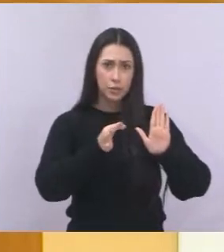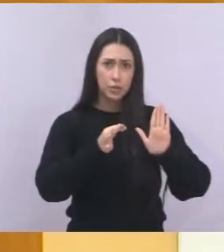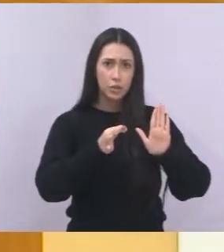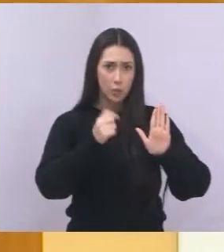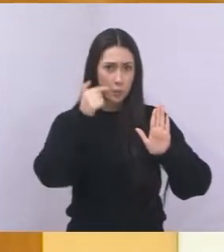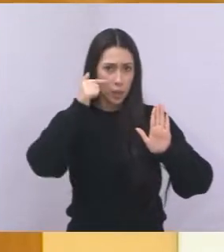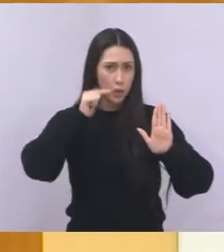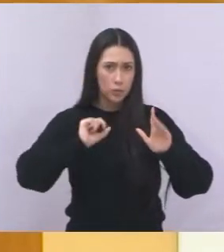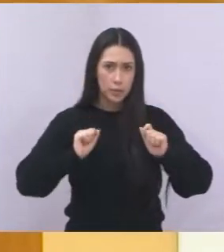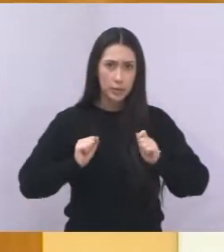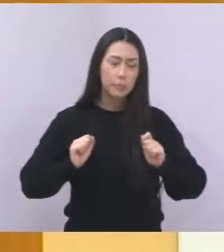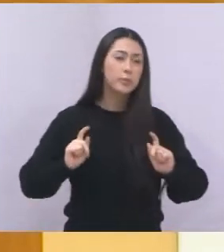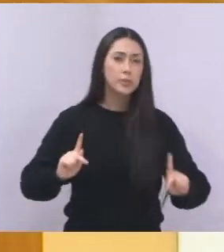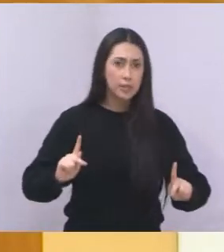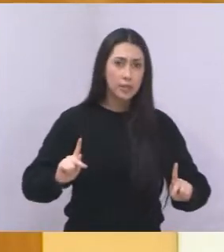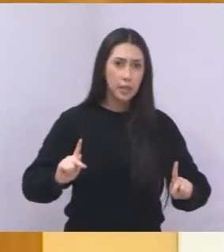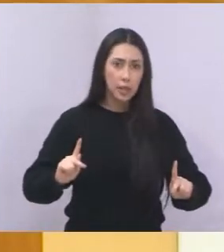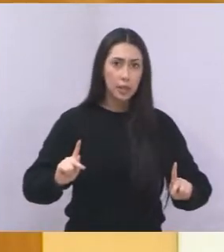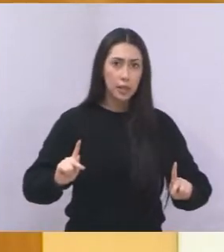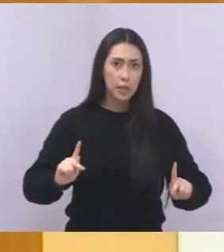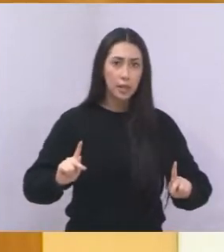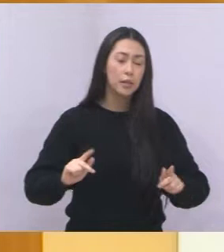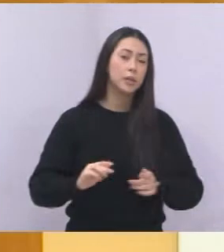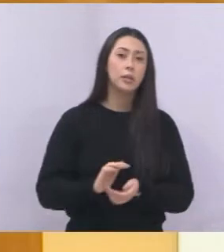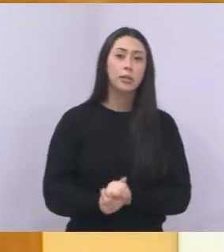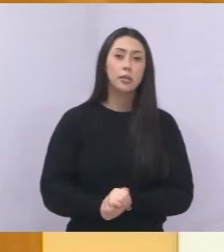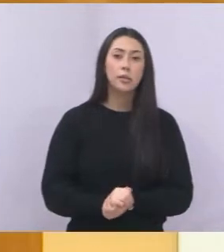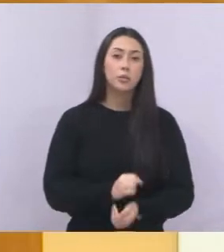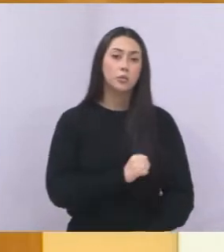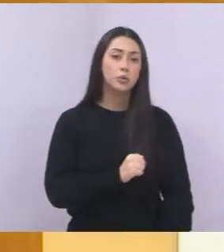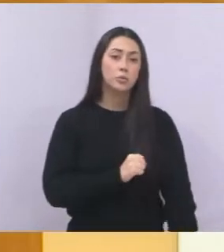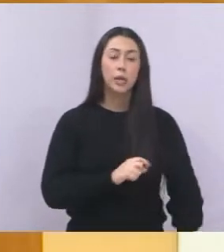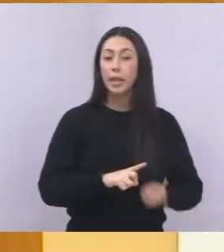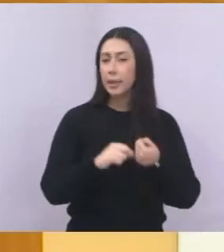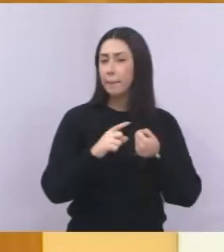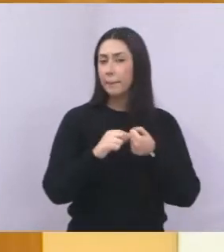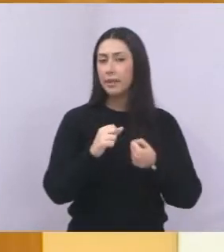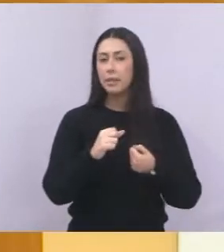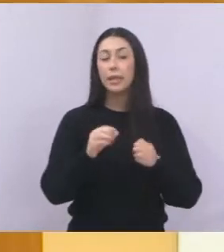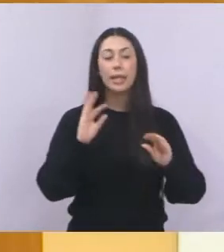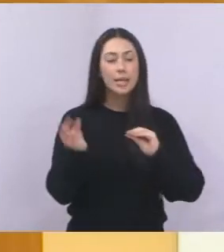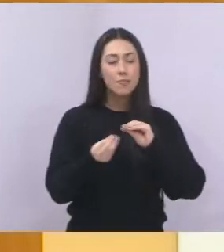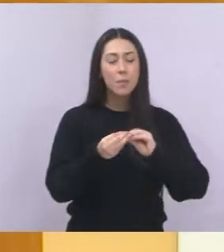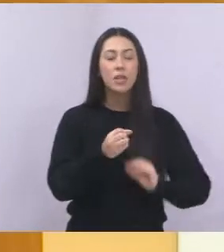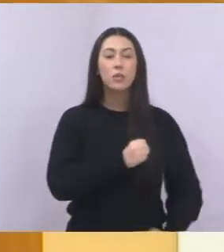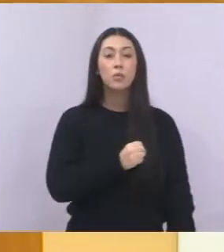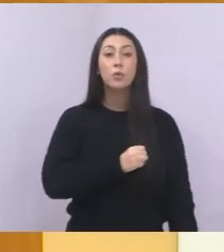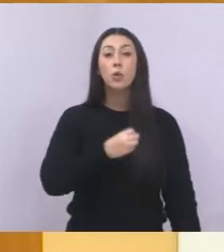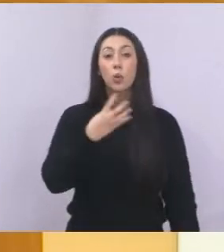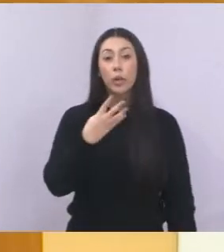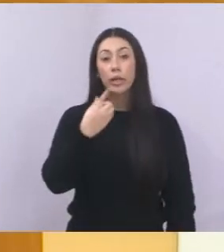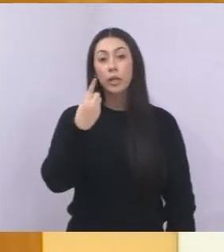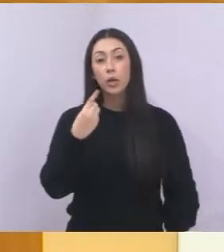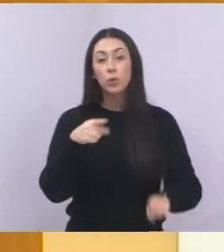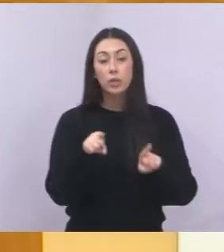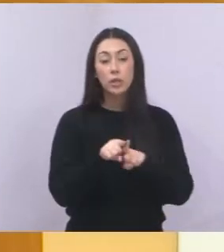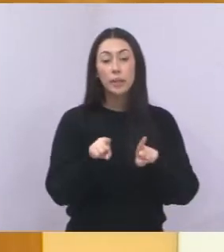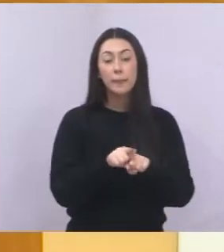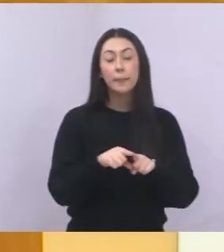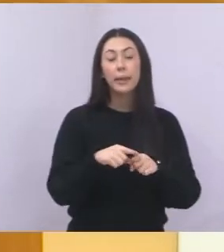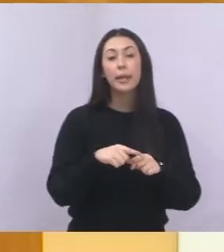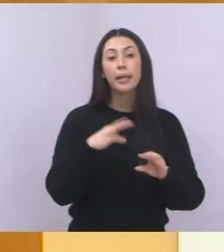para aposentação previsto nas emendas constitucionais 41 e 47 até 31 de dezembro de